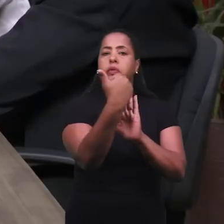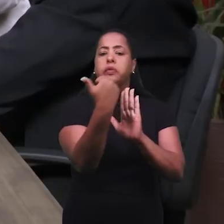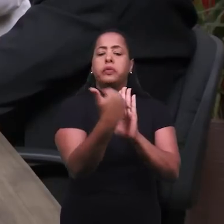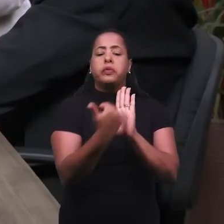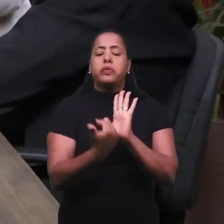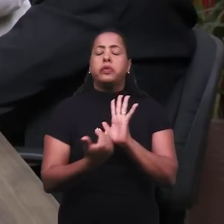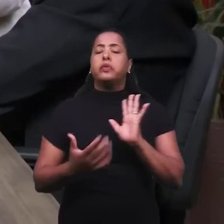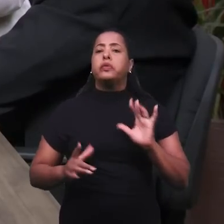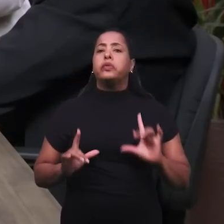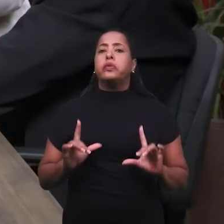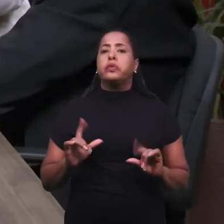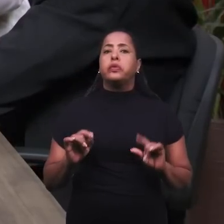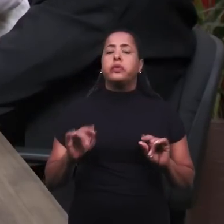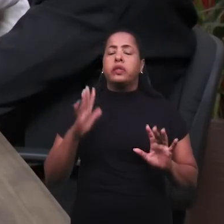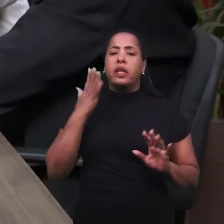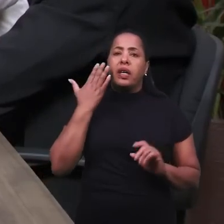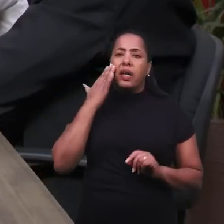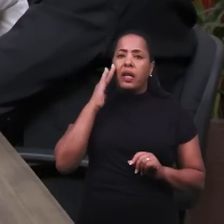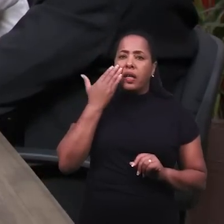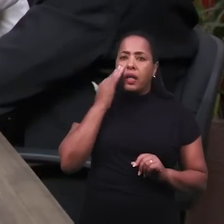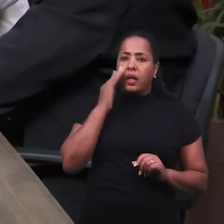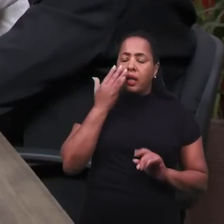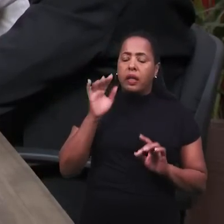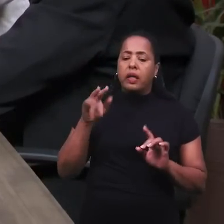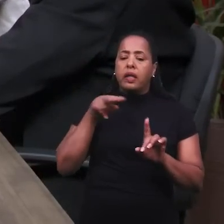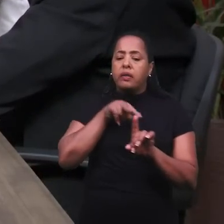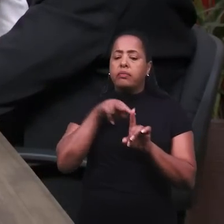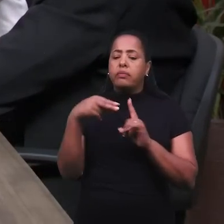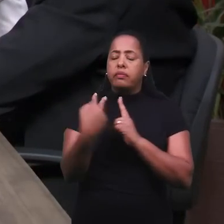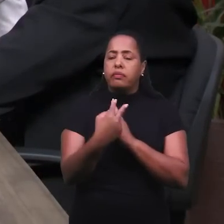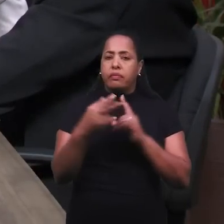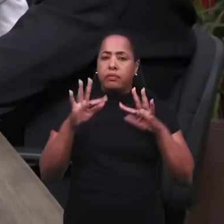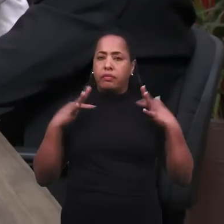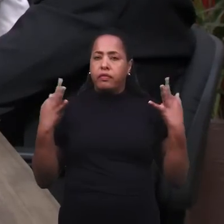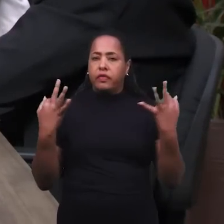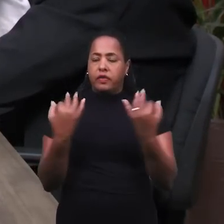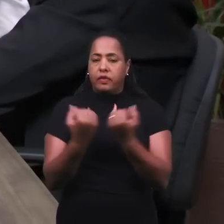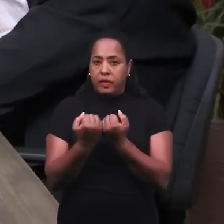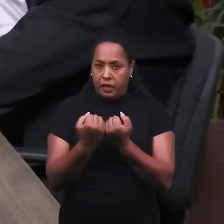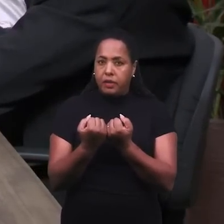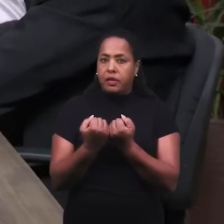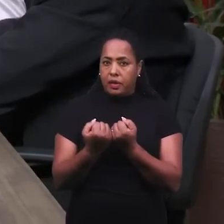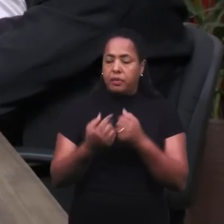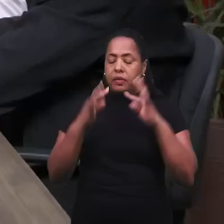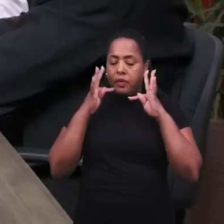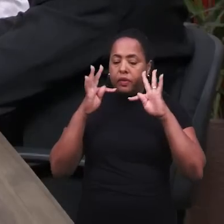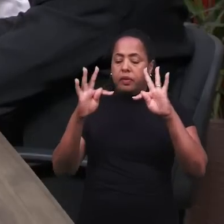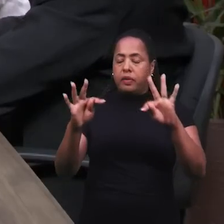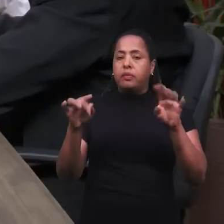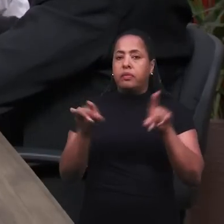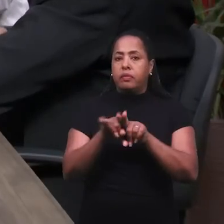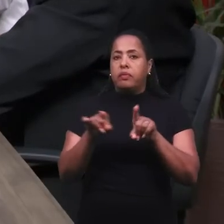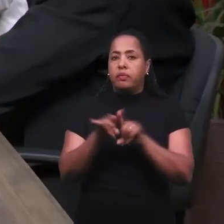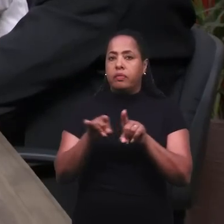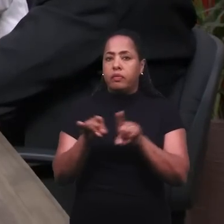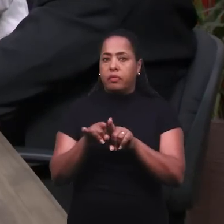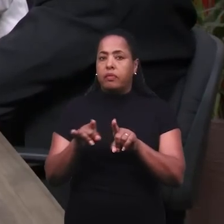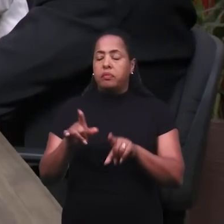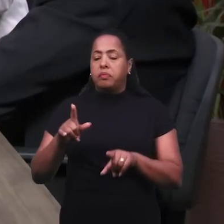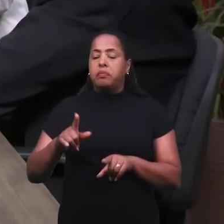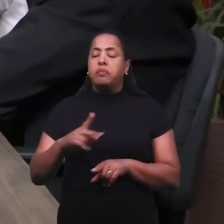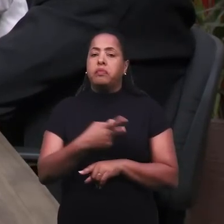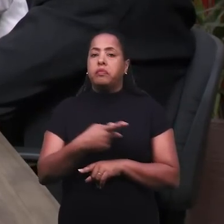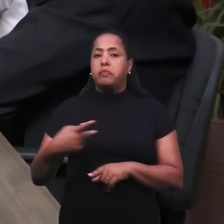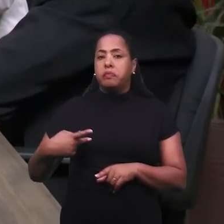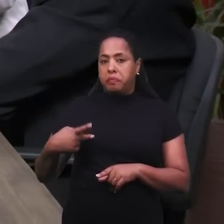programa é entender do ponto de vista familiar, e aqui está o testemunho da palavra que o